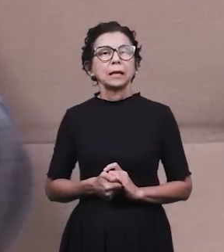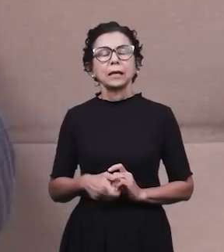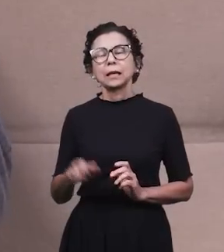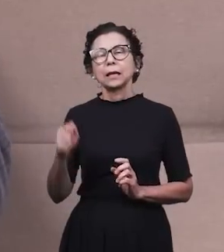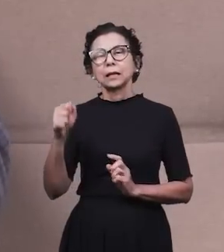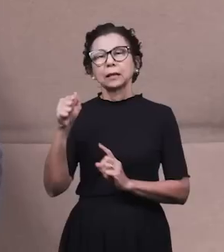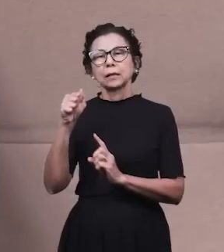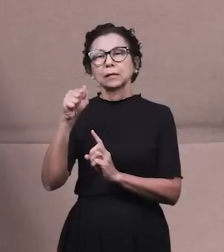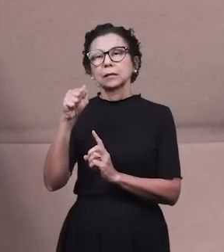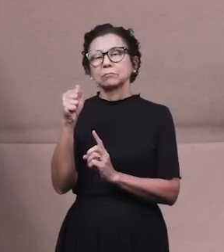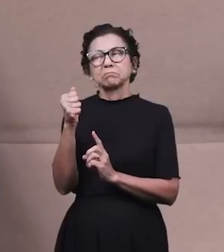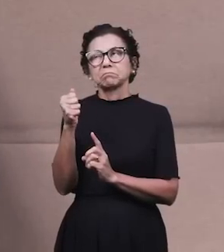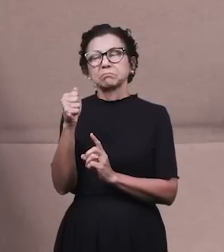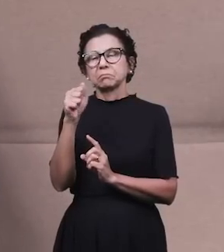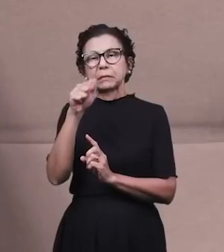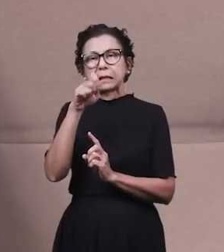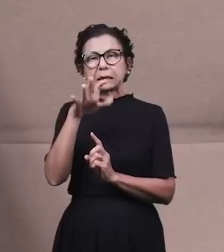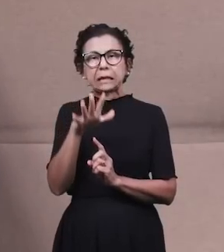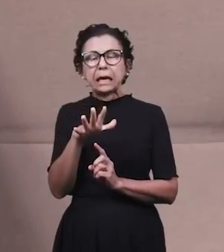negada para ninguém.